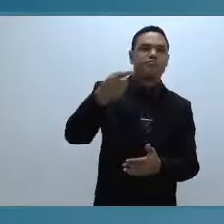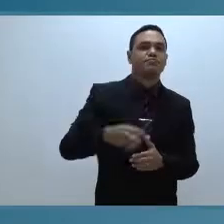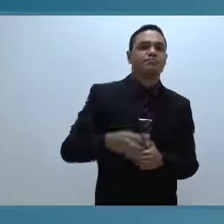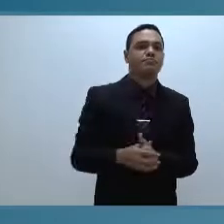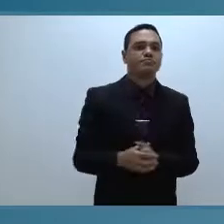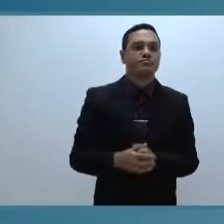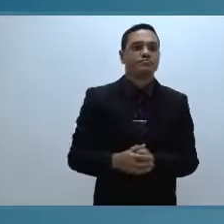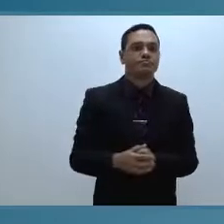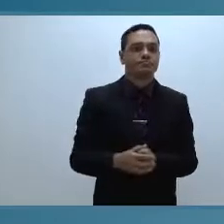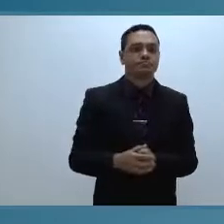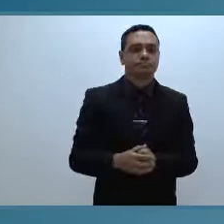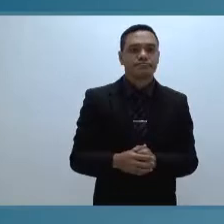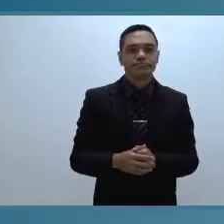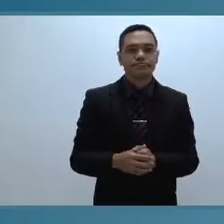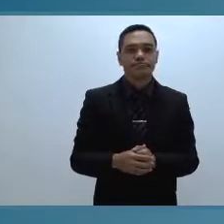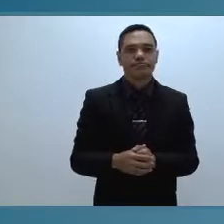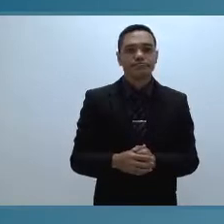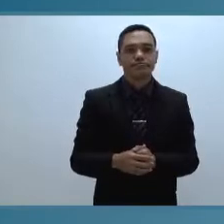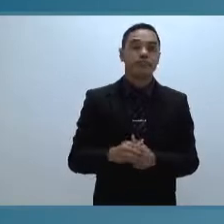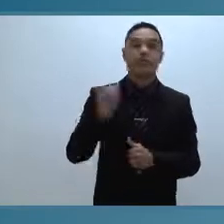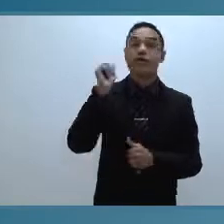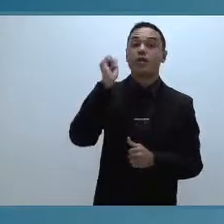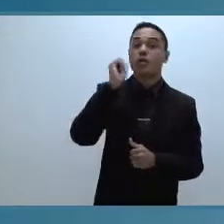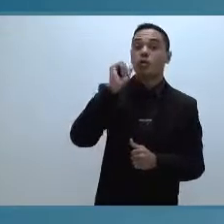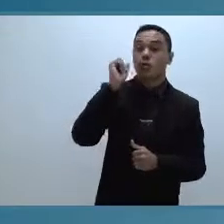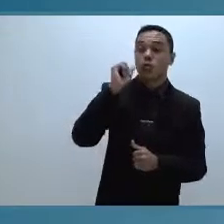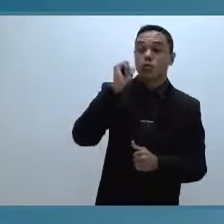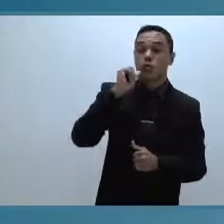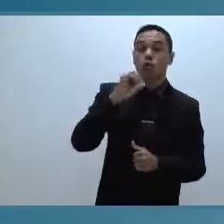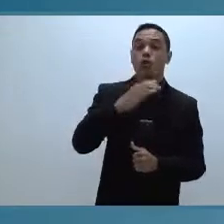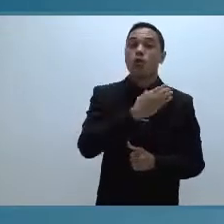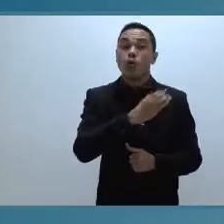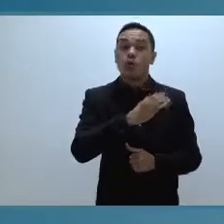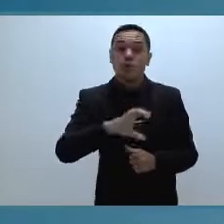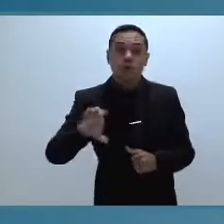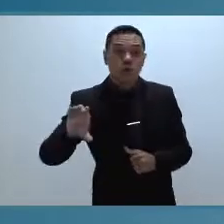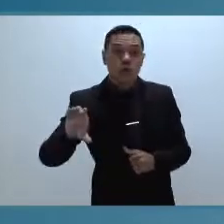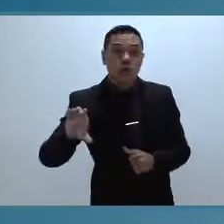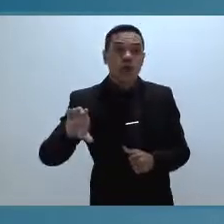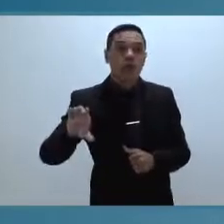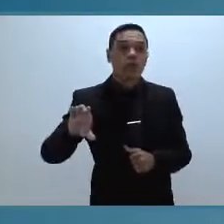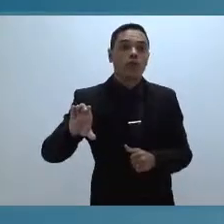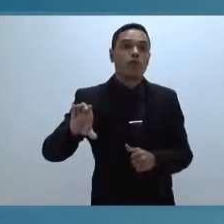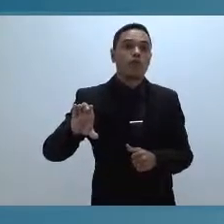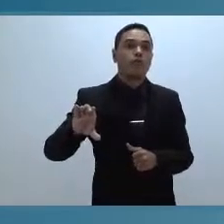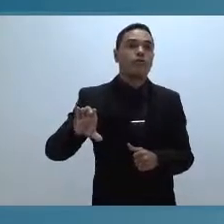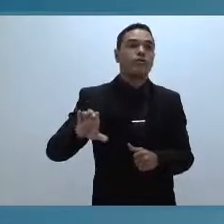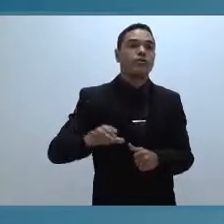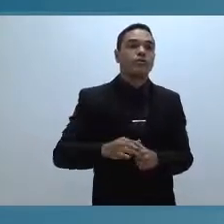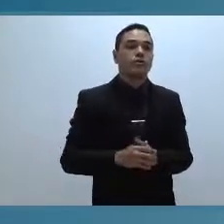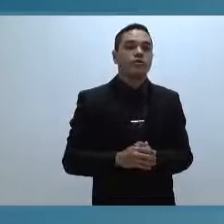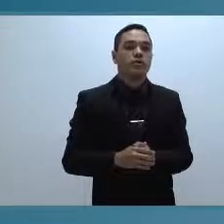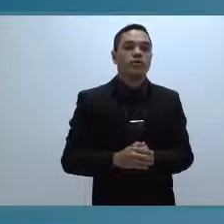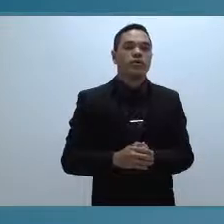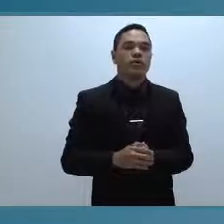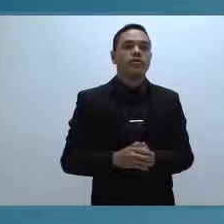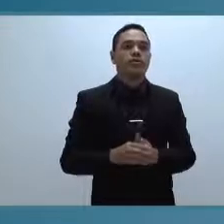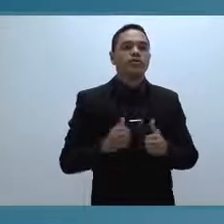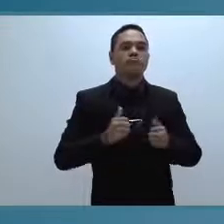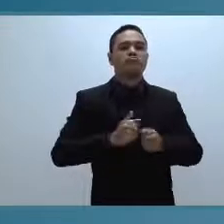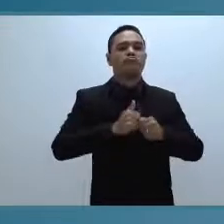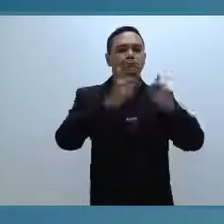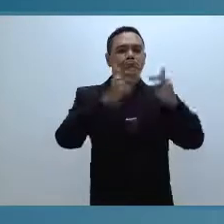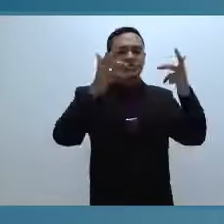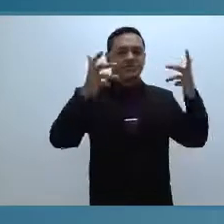vai trazer a manifestação dos colegas. Trouxe, excelência, as duas manifestações. Vossa